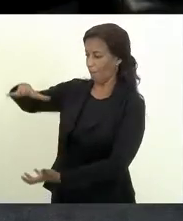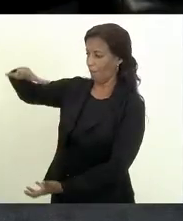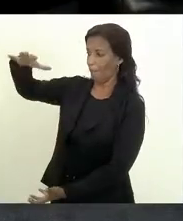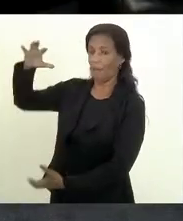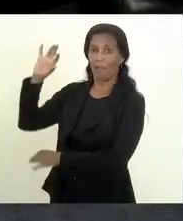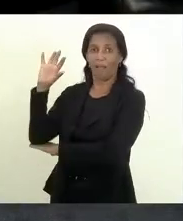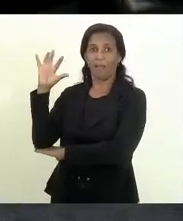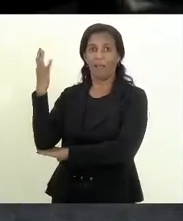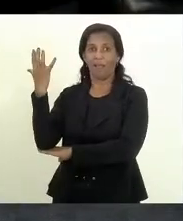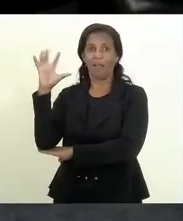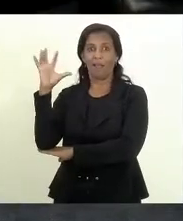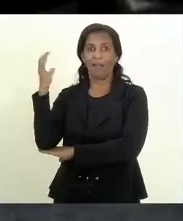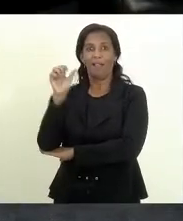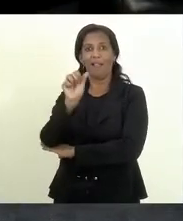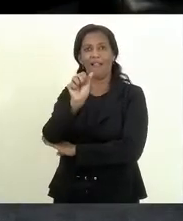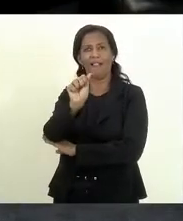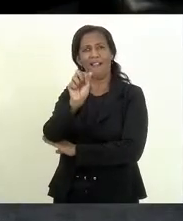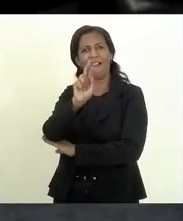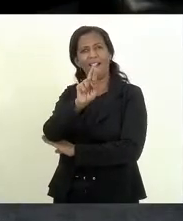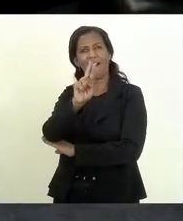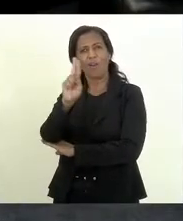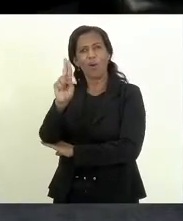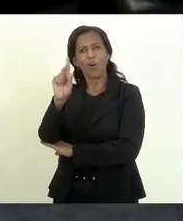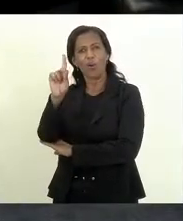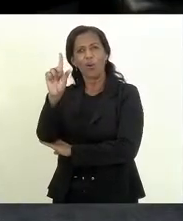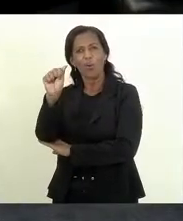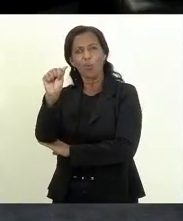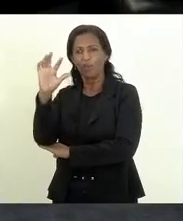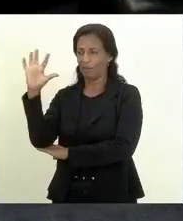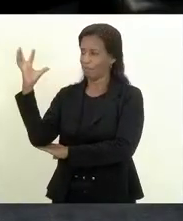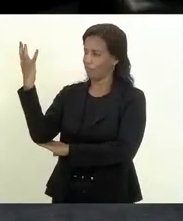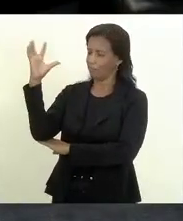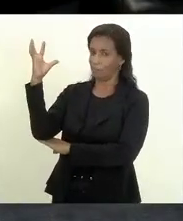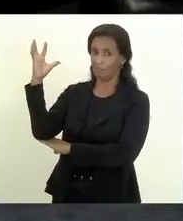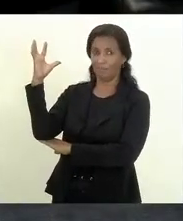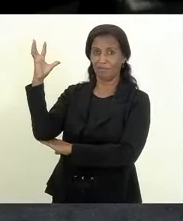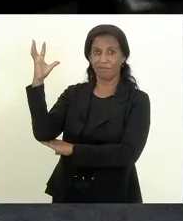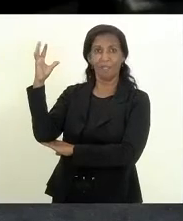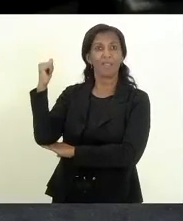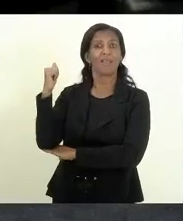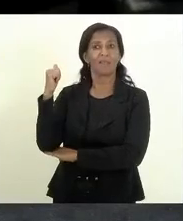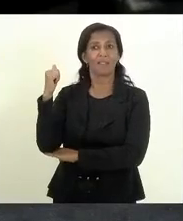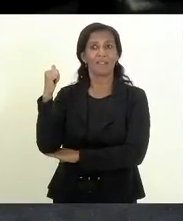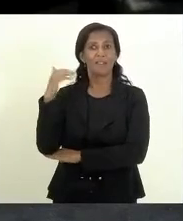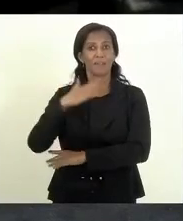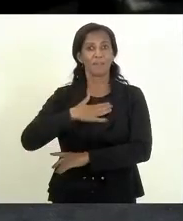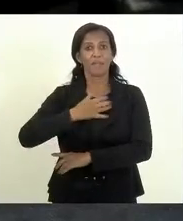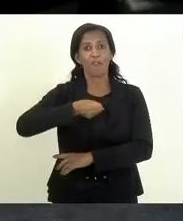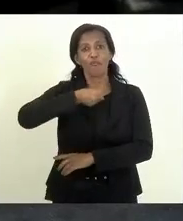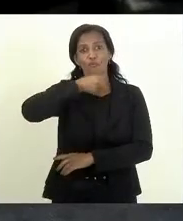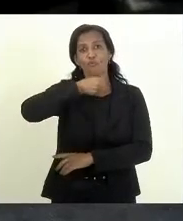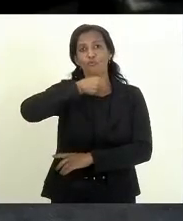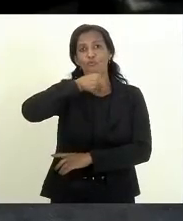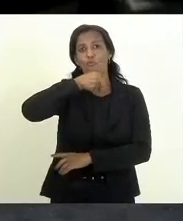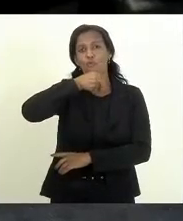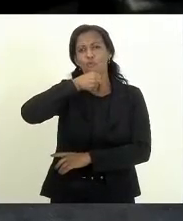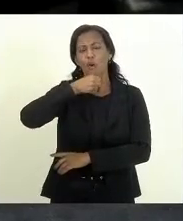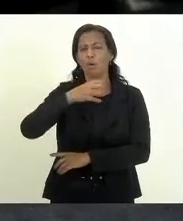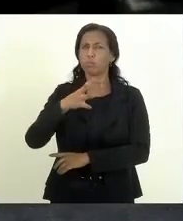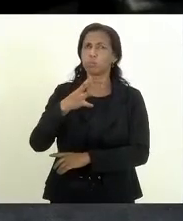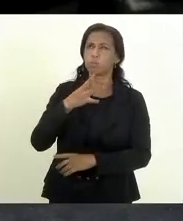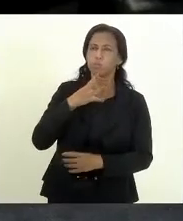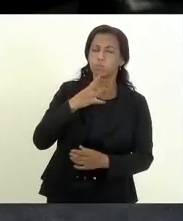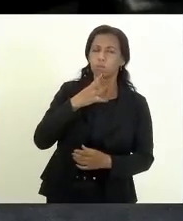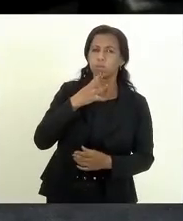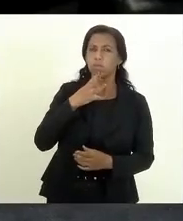uma planta que era arruda. E minha avó, então, com aquela questão que, com seus conhecimentos,